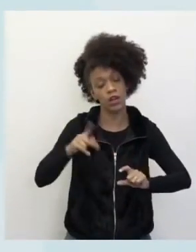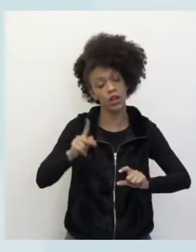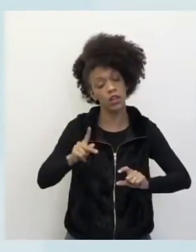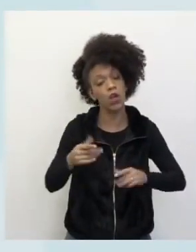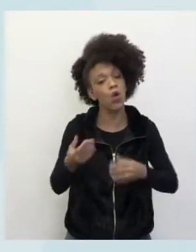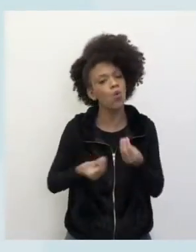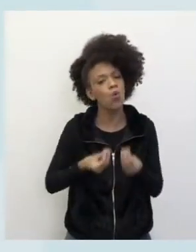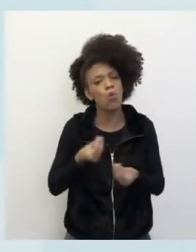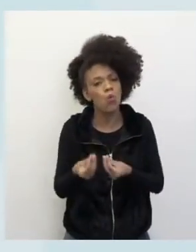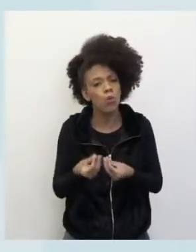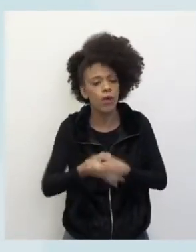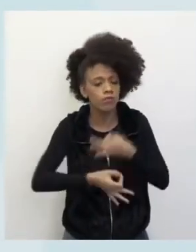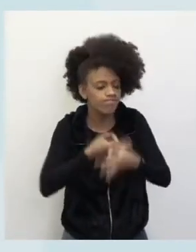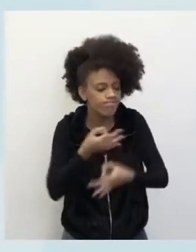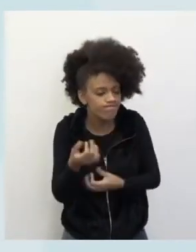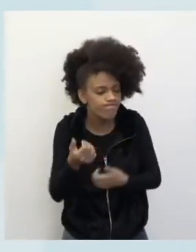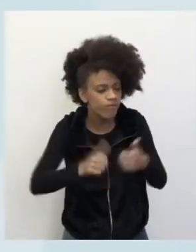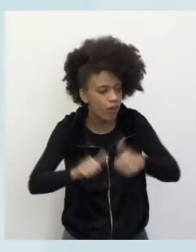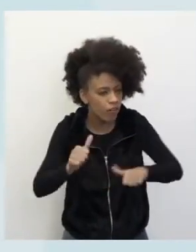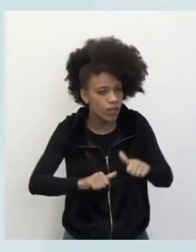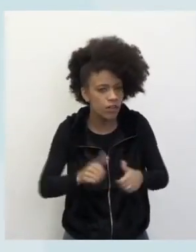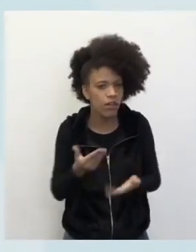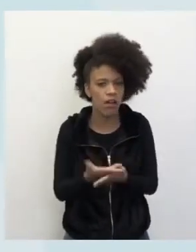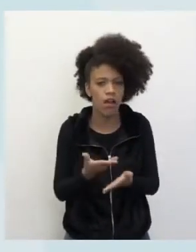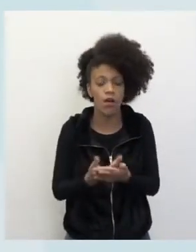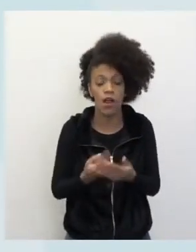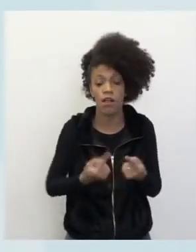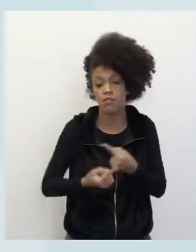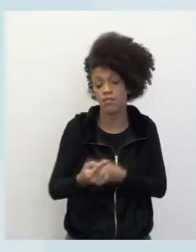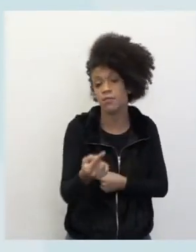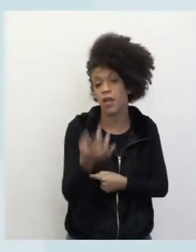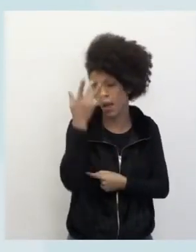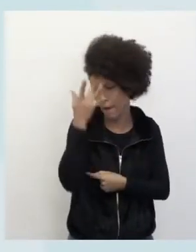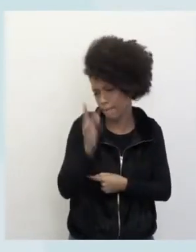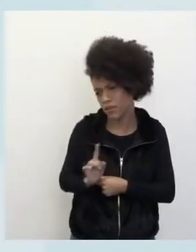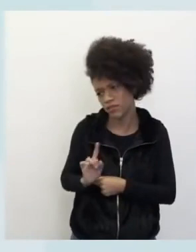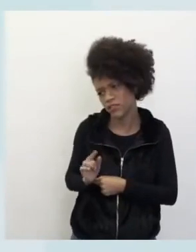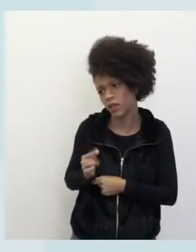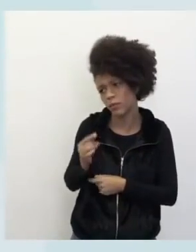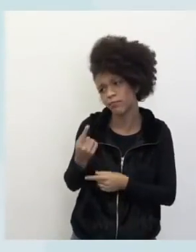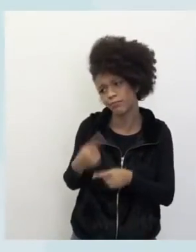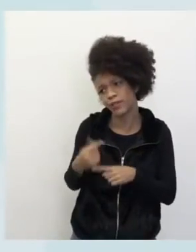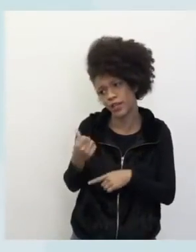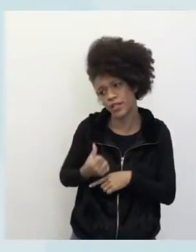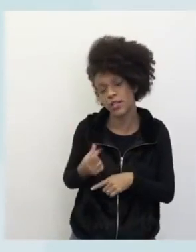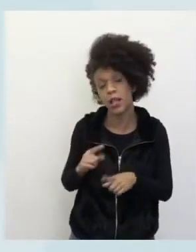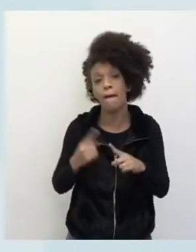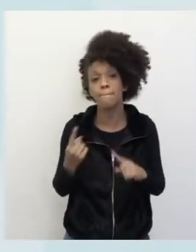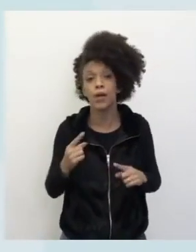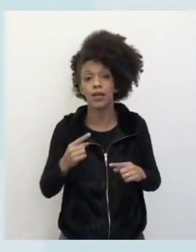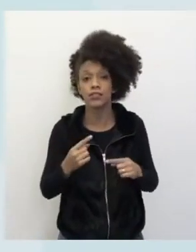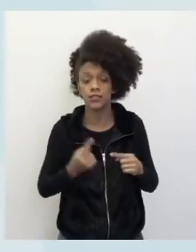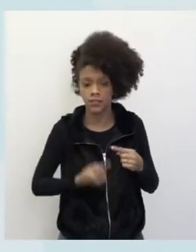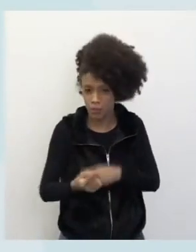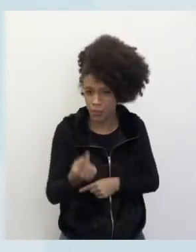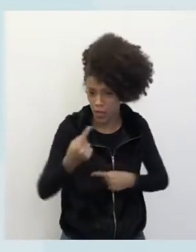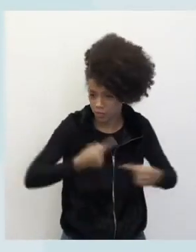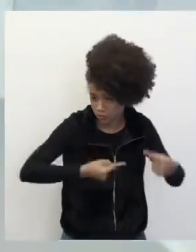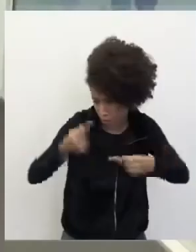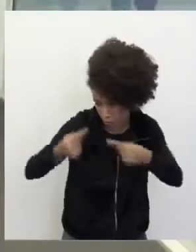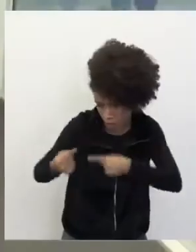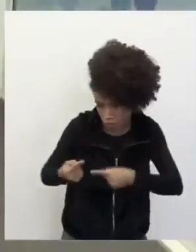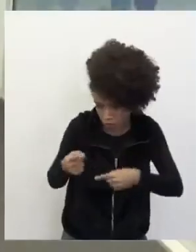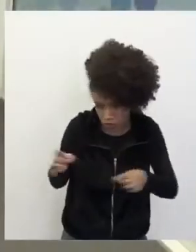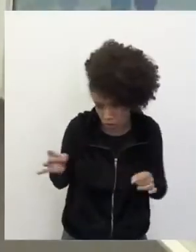achou da aula que acabou de assistir. Mauro, semana que vem, ó, amanhã você não está aqui porque é sexta, mas semana que vem a gente tem aula de debate. Você está preparado?